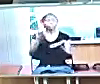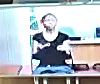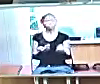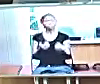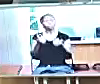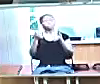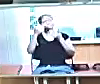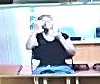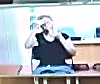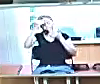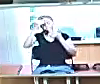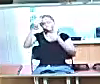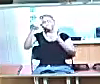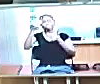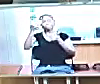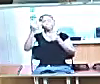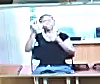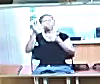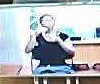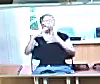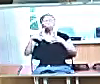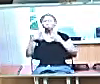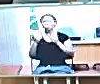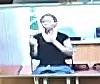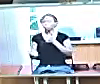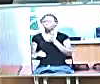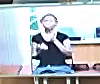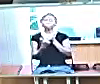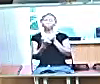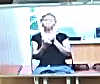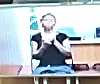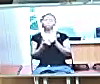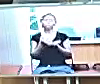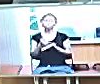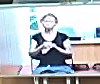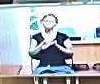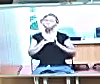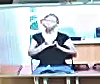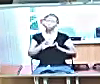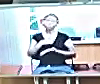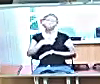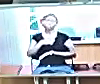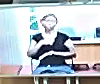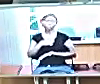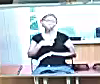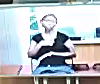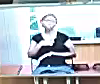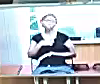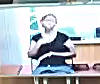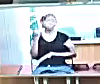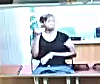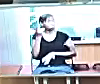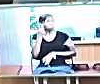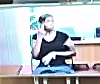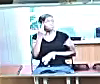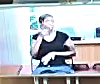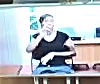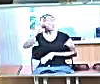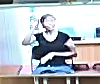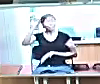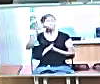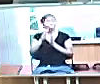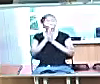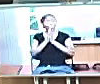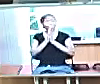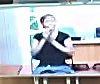muito isso todo é todo esse apoio que a gente vem recebendo e que naturalmente deus é de ajudar que